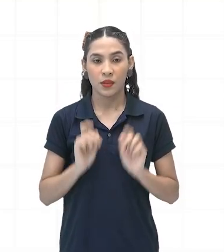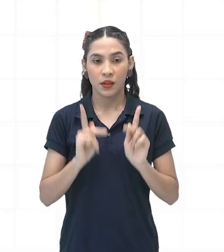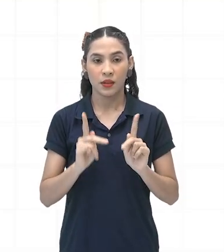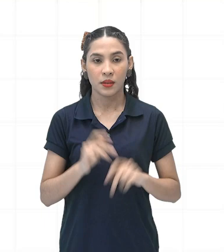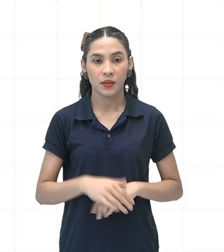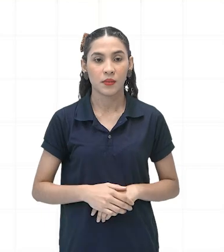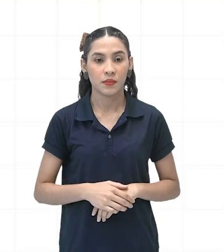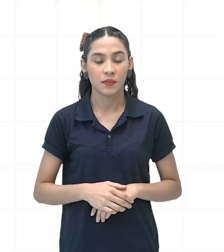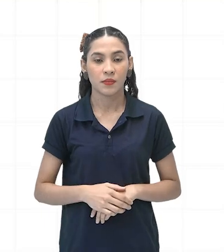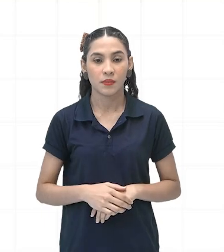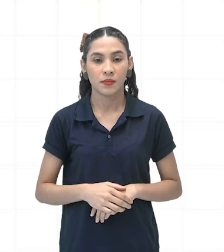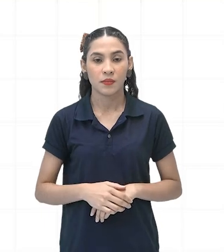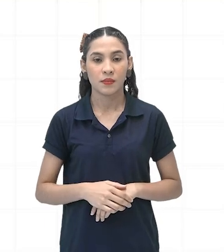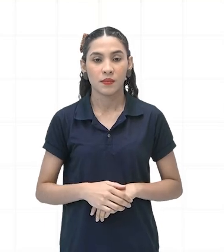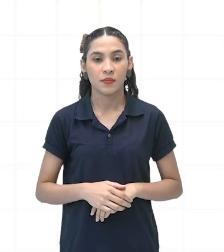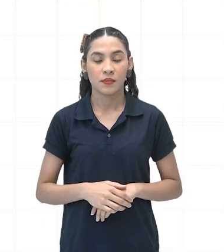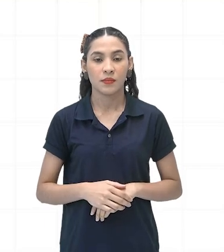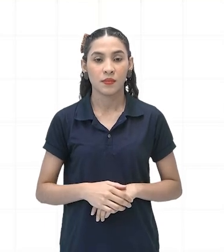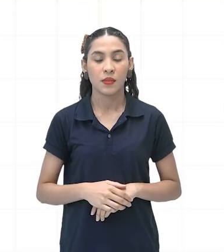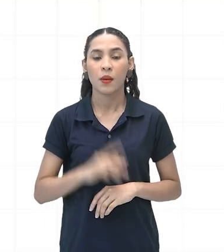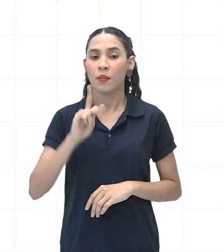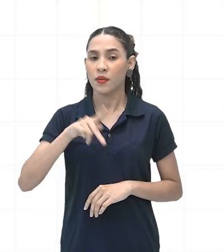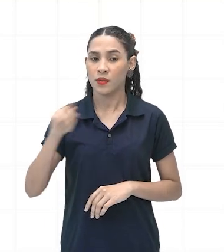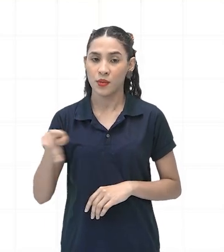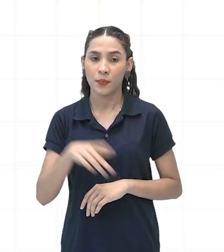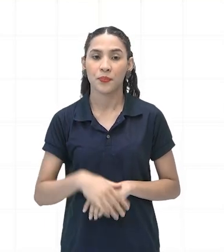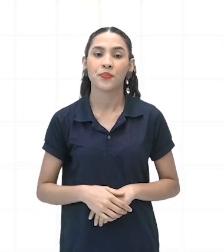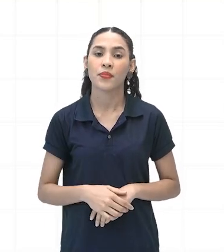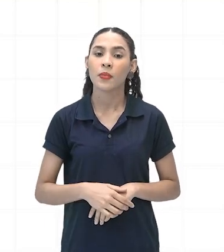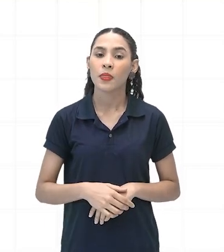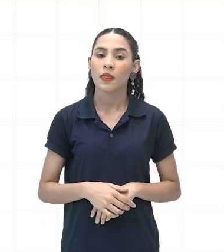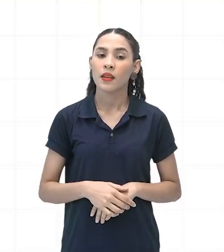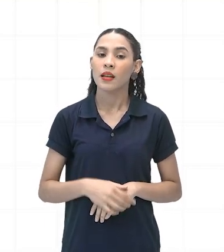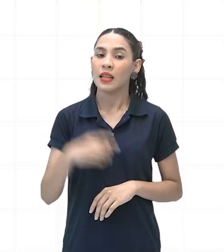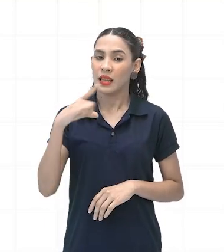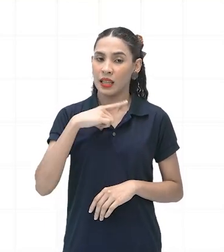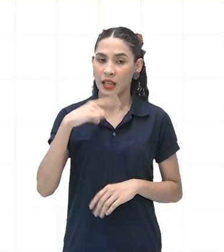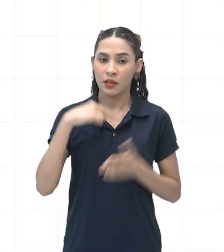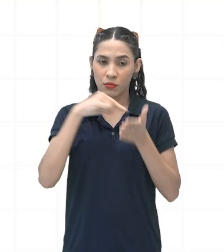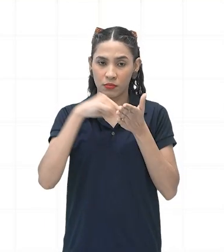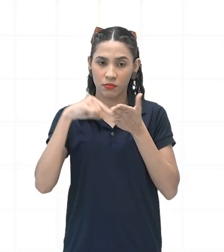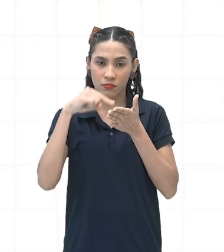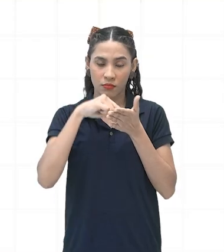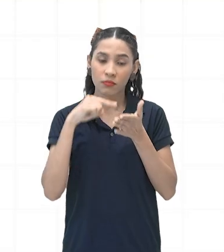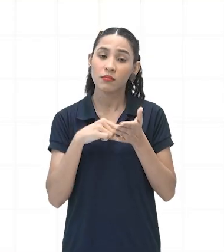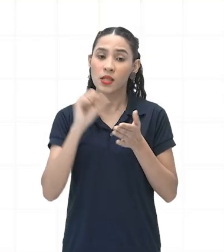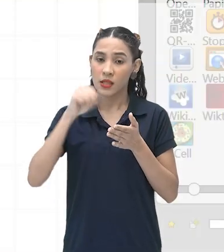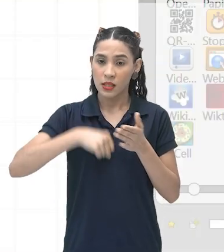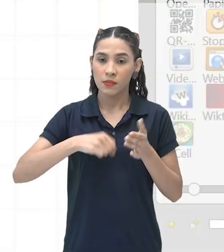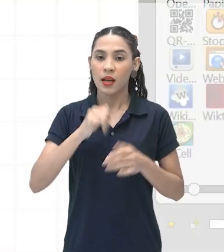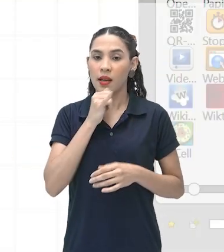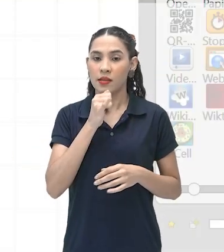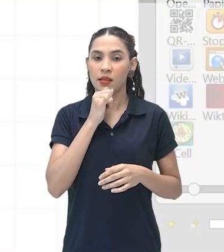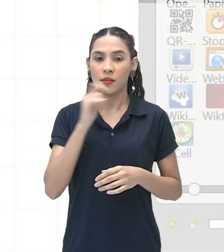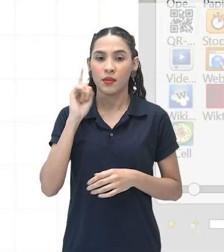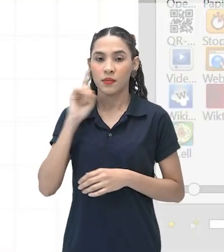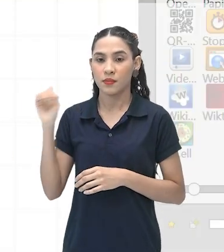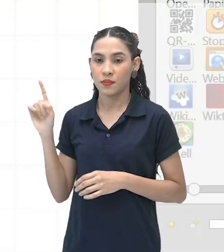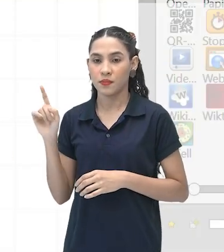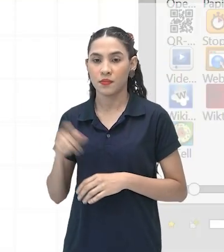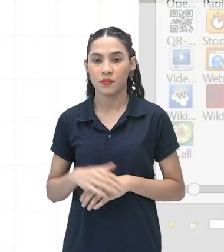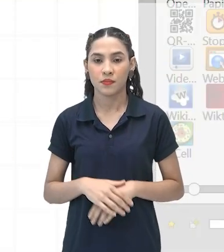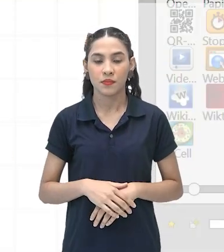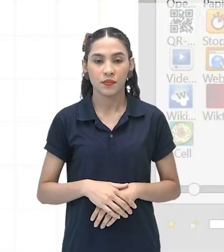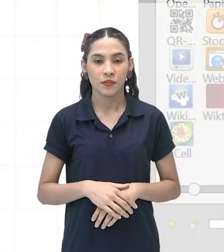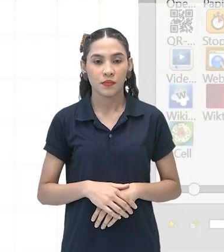21,25. Certo? Tranquilo? Professor, tem como fazer isso na calculadora? Tem, ó. Vamos